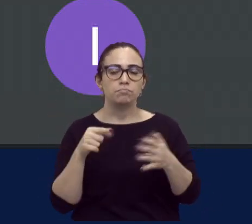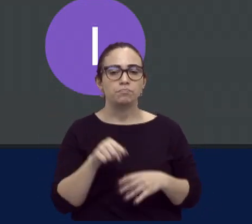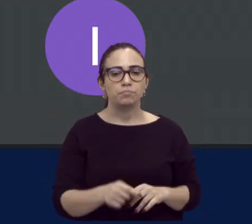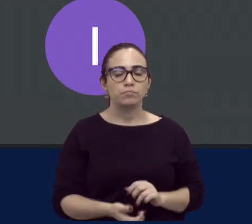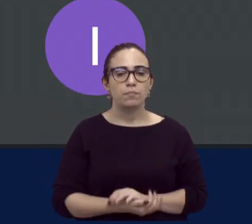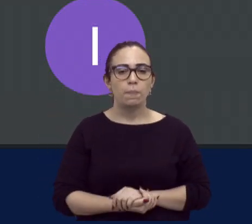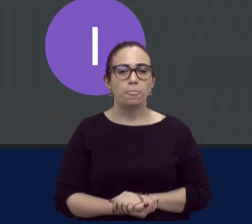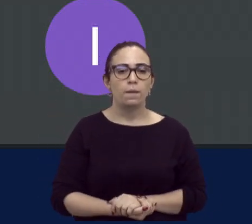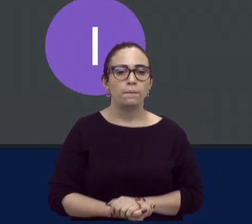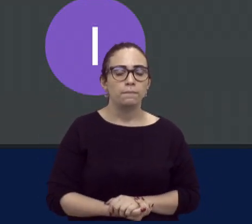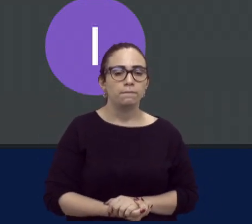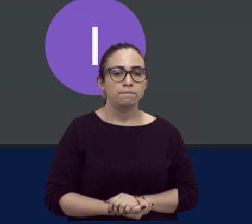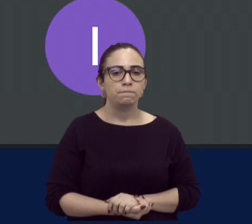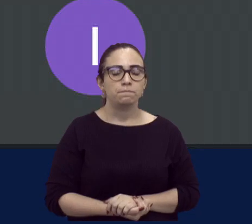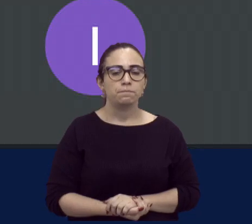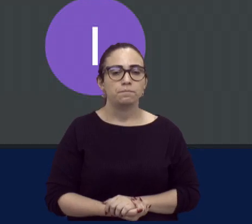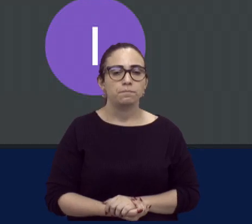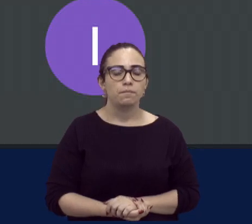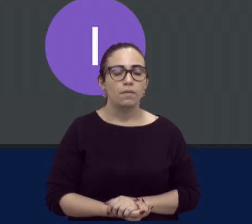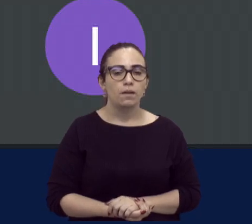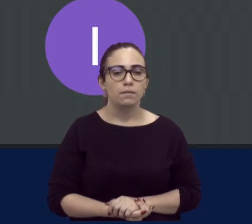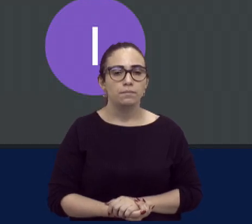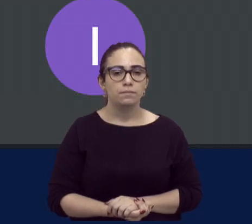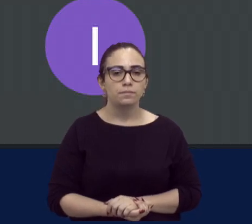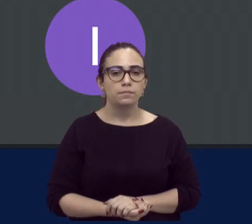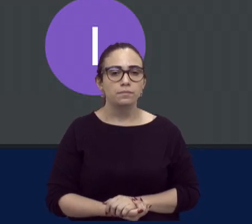diria que nós